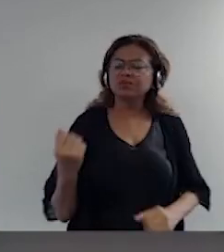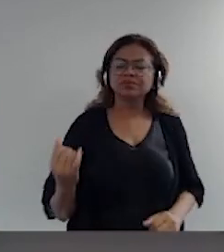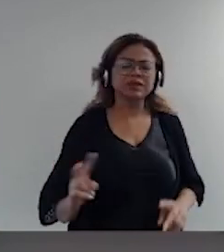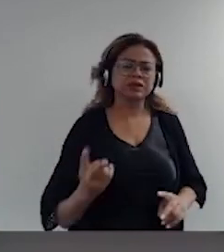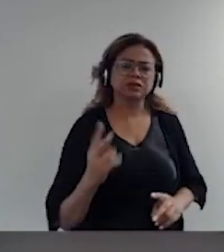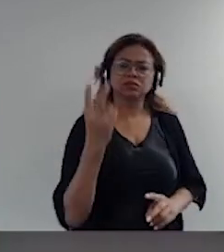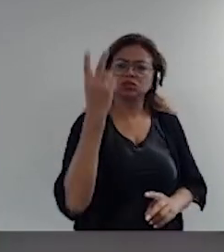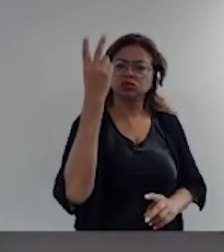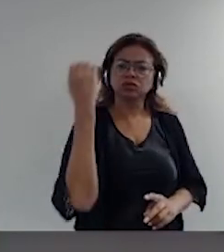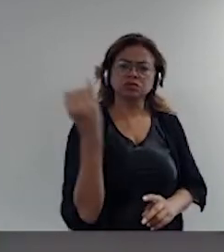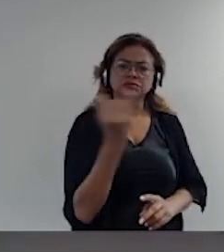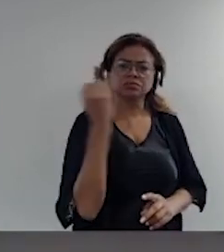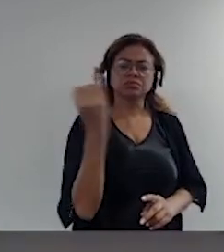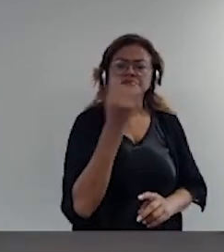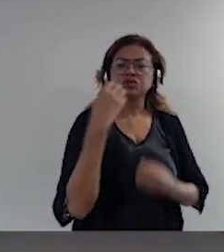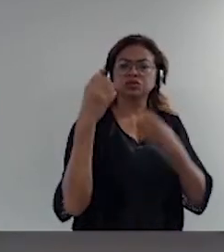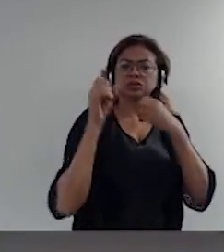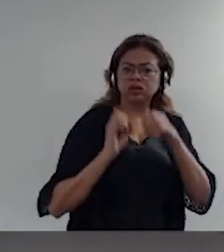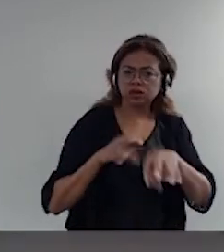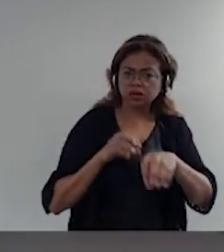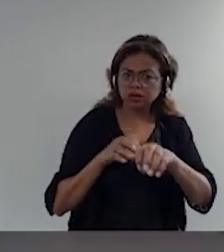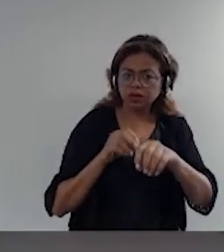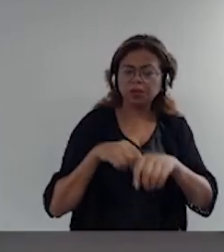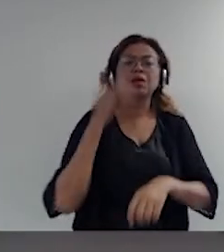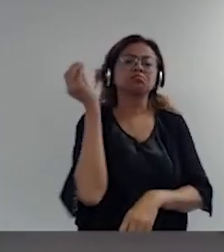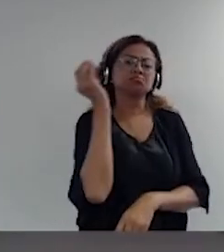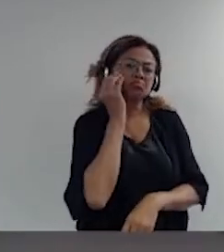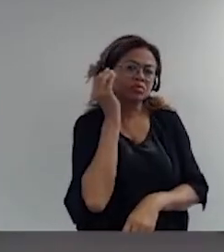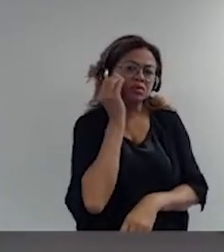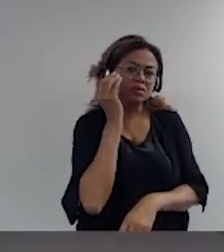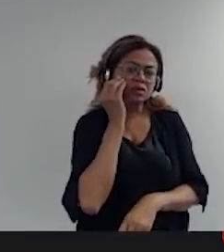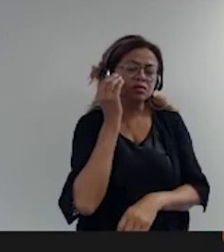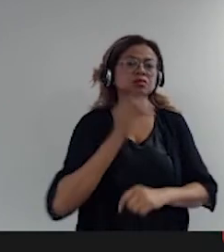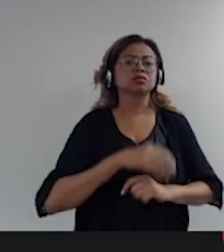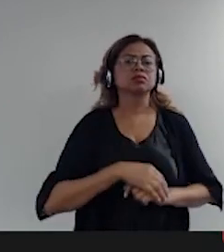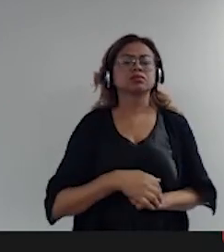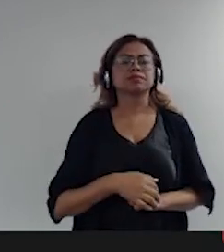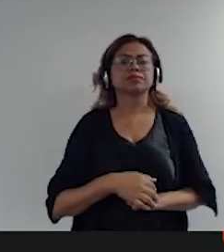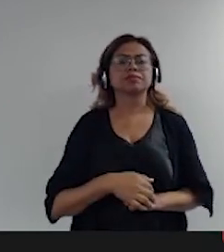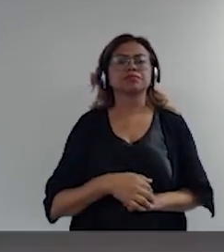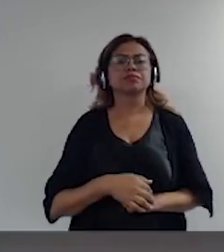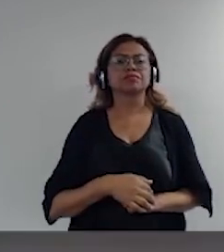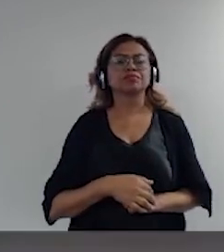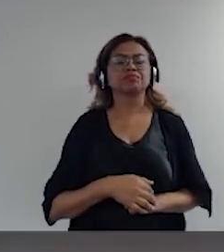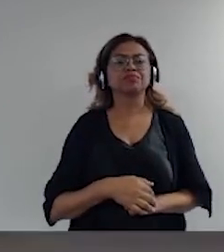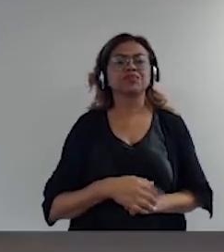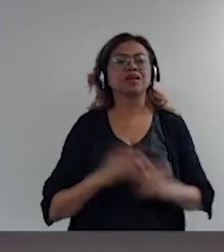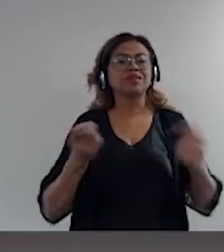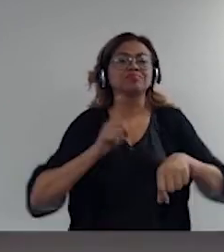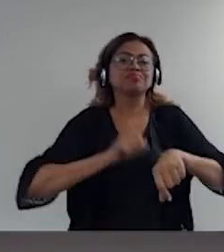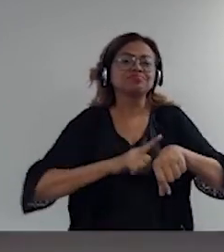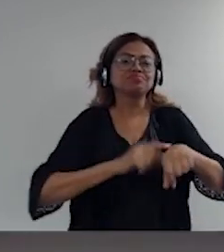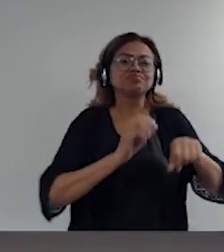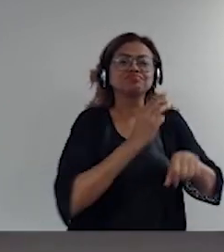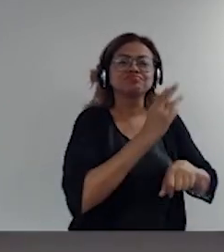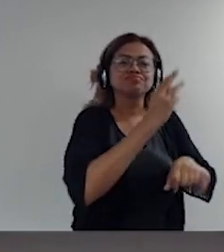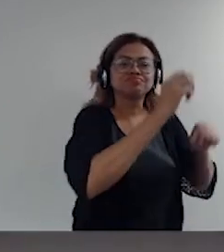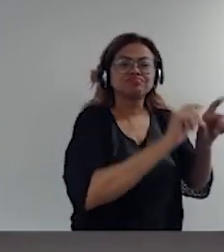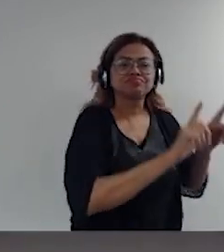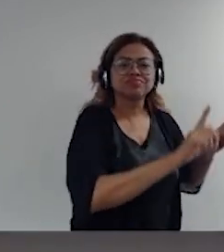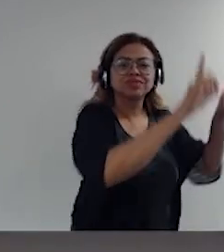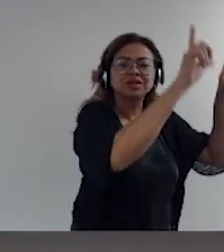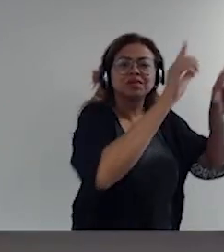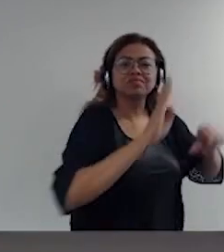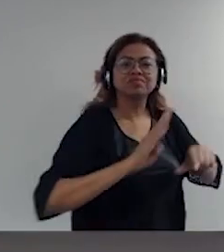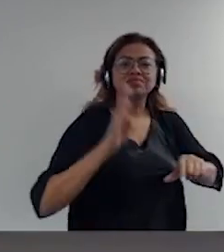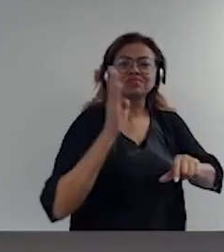que nos trouxe, ensinamentos, experiências, mas nosso painel, né, se